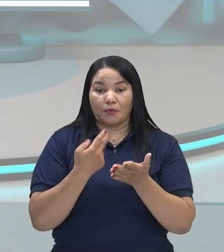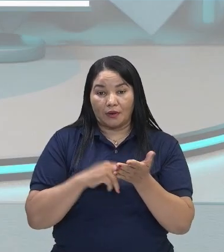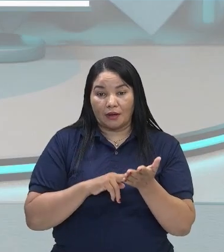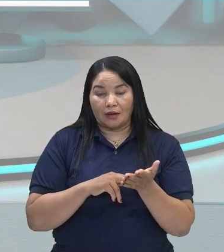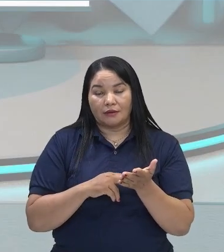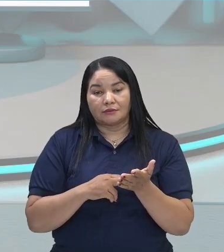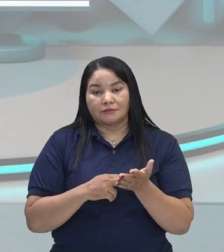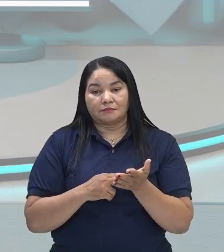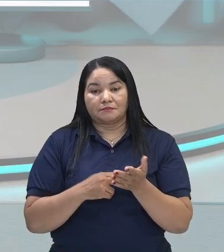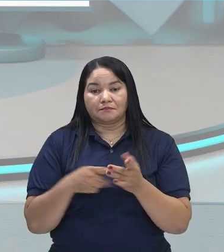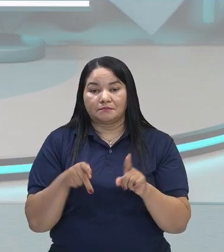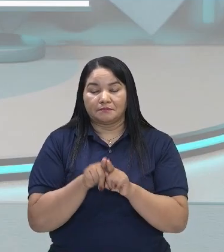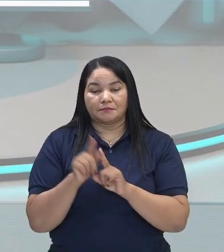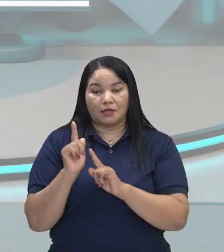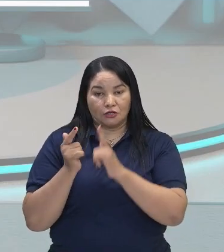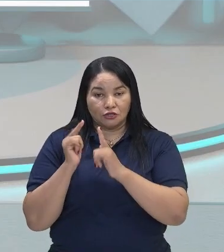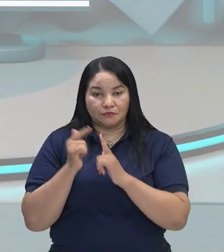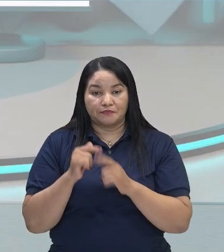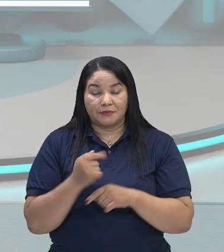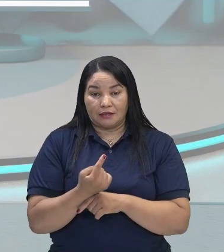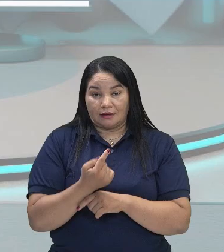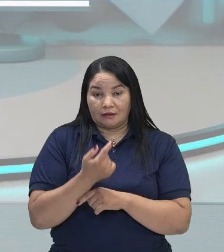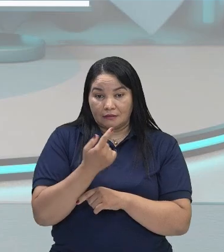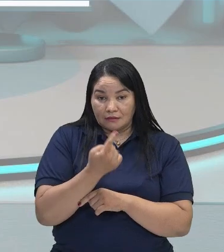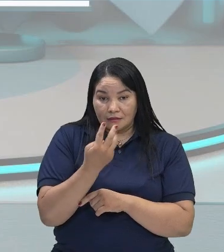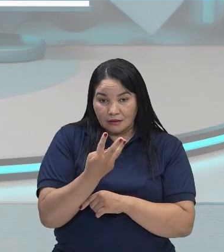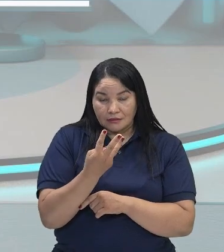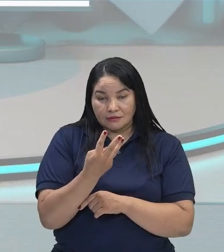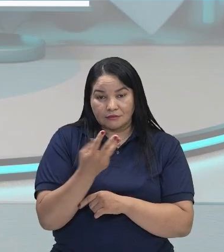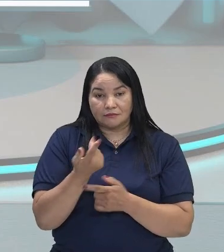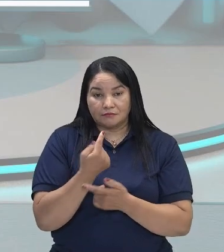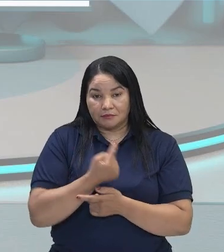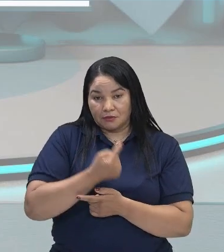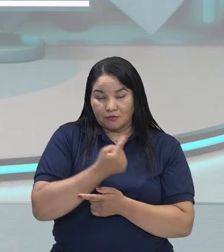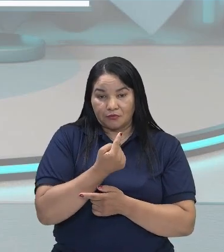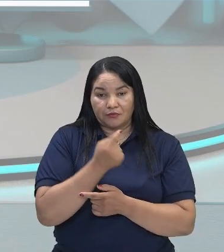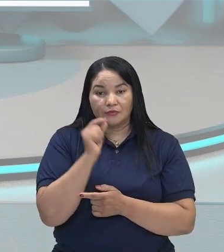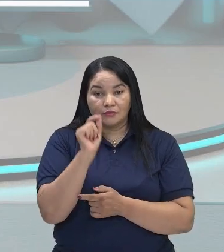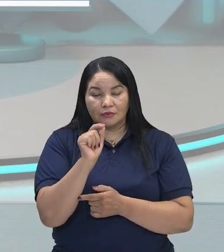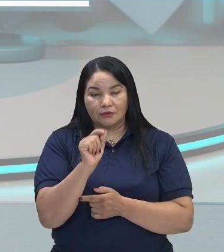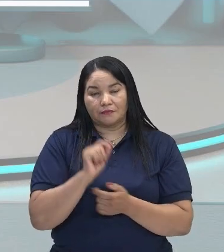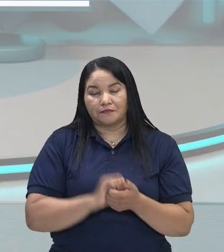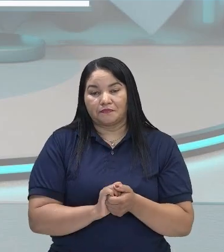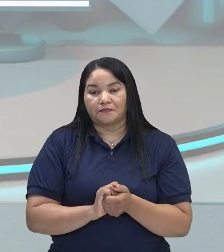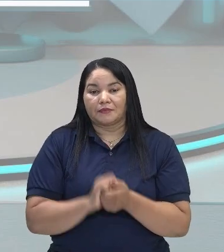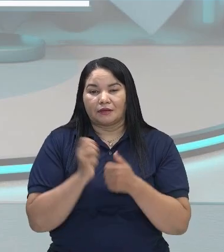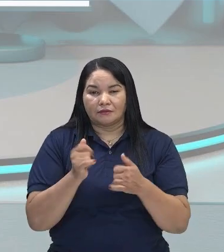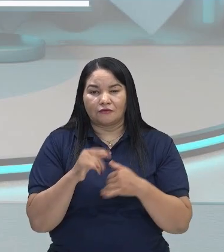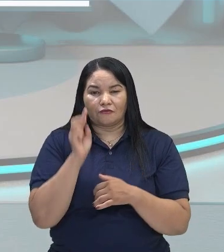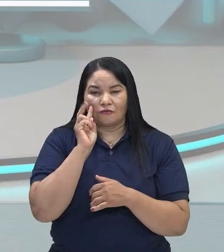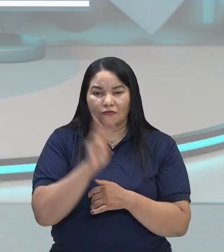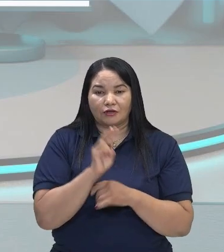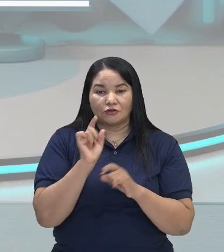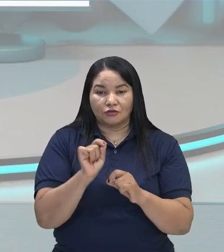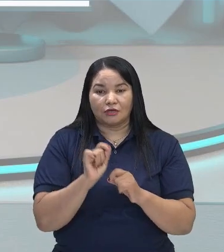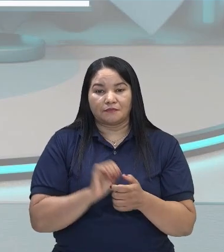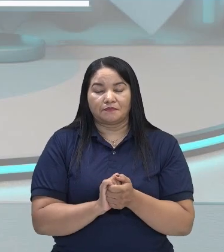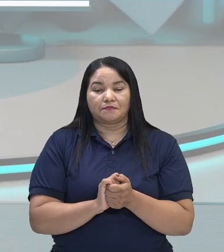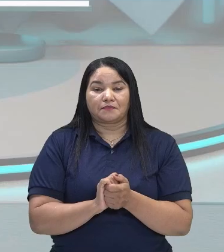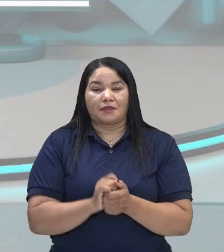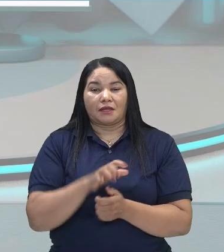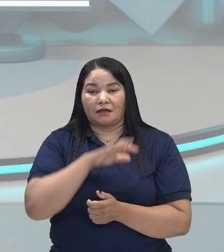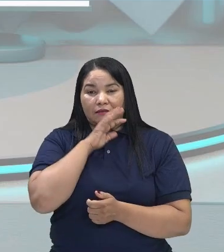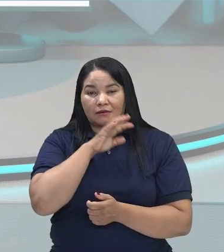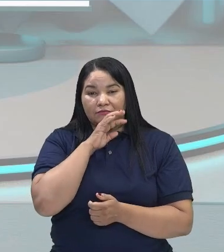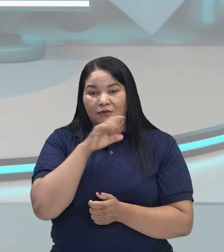13 cartas. Nós vamos ler o trecho da carta 1. Que vejo um animal